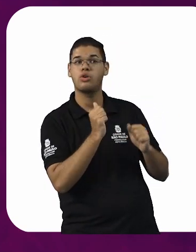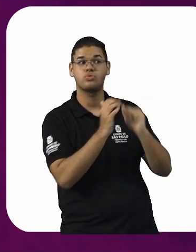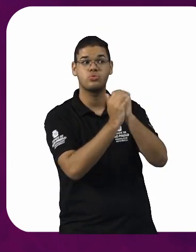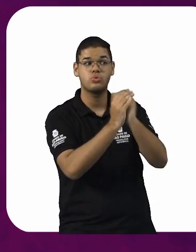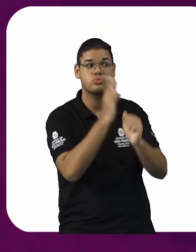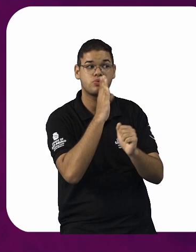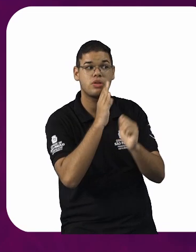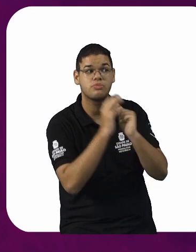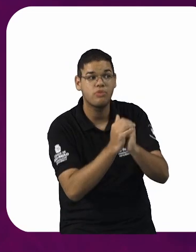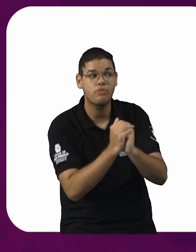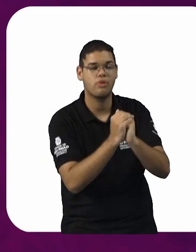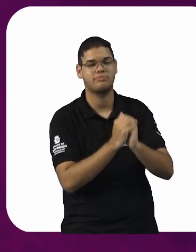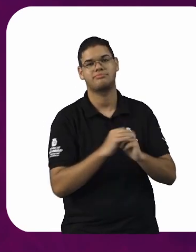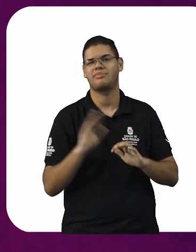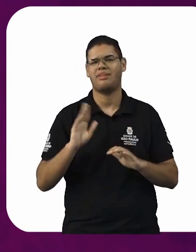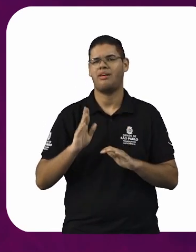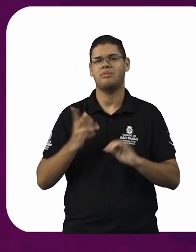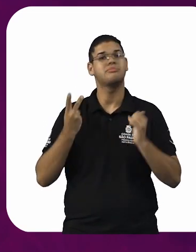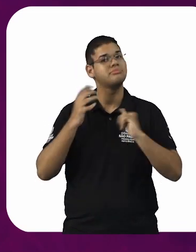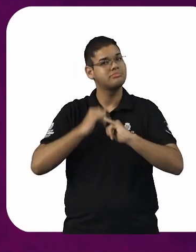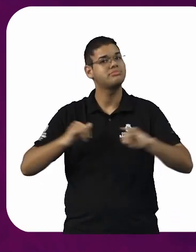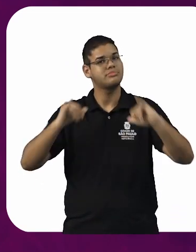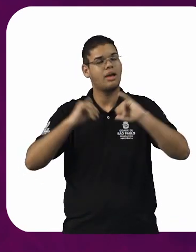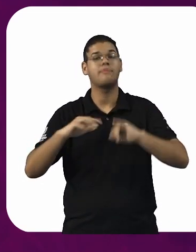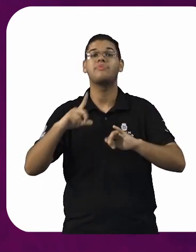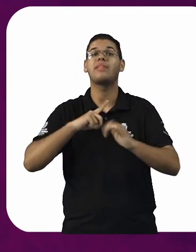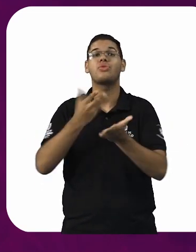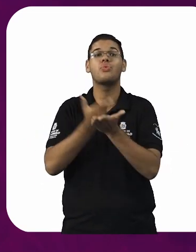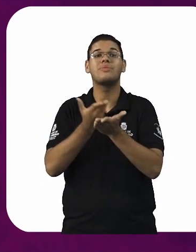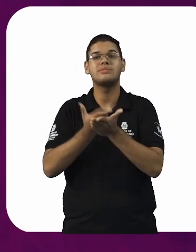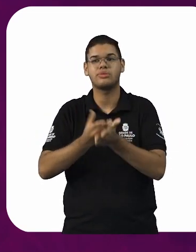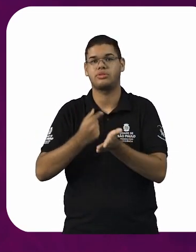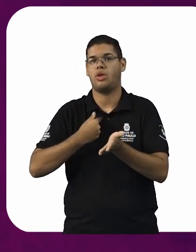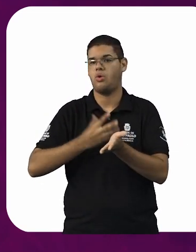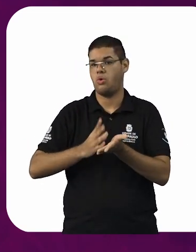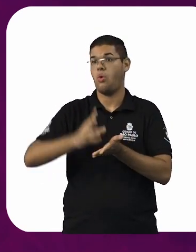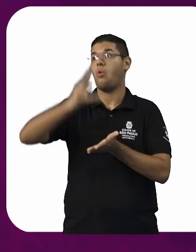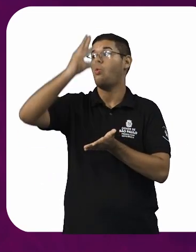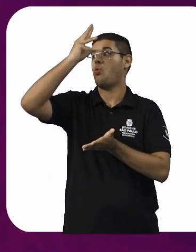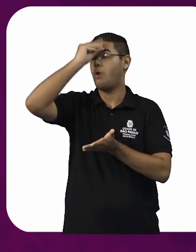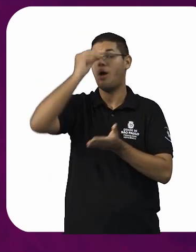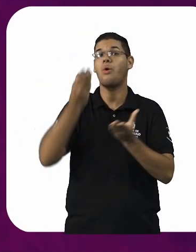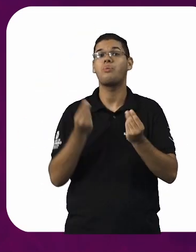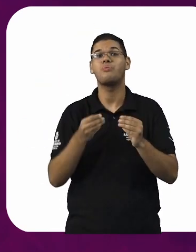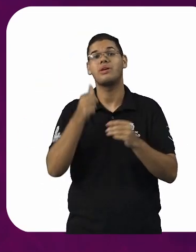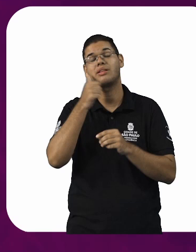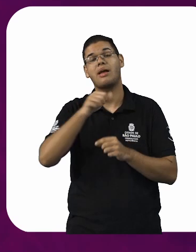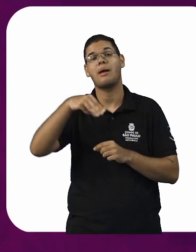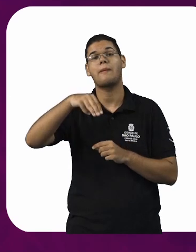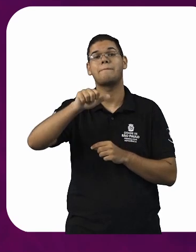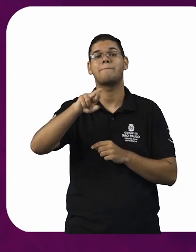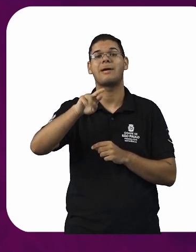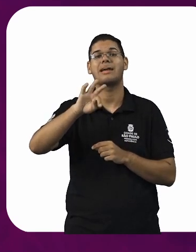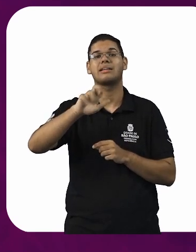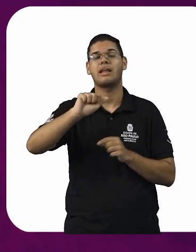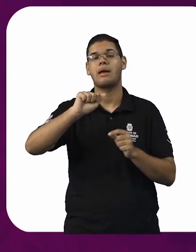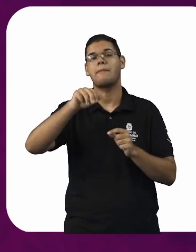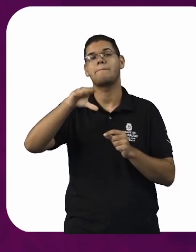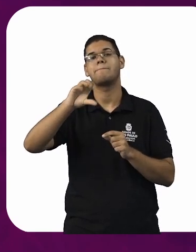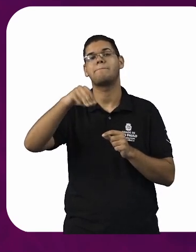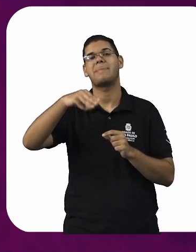o processo, tem um estudo que me marcou muito, que eu sempre cito das professoras Marta Machado, Márcia Lima e Natália